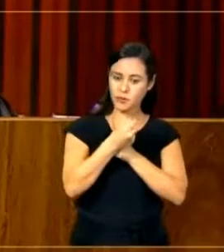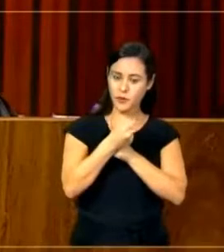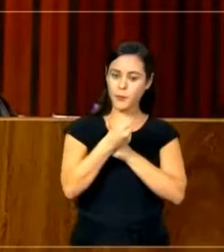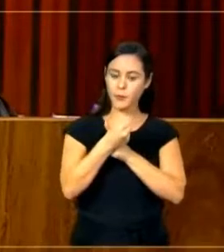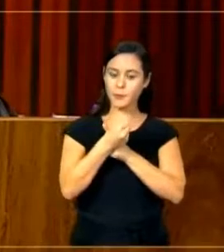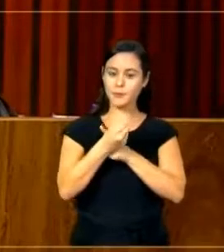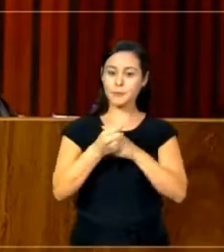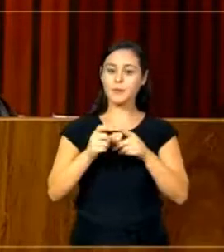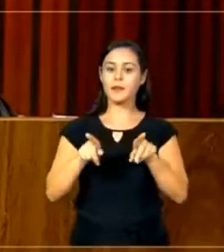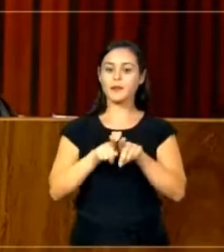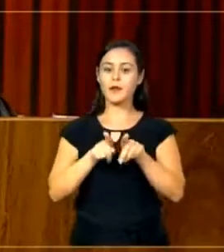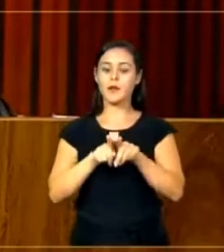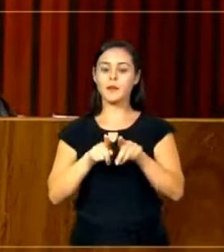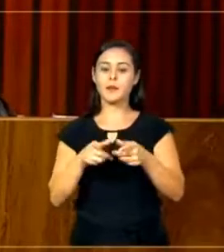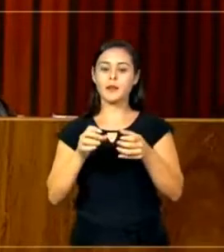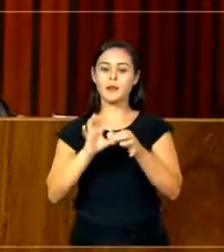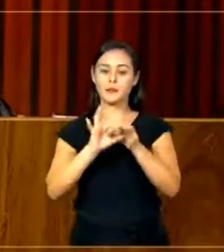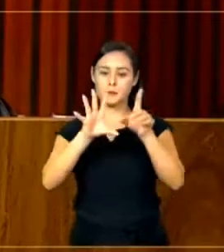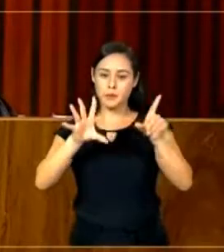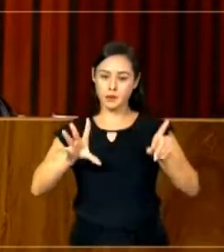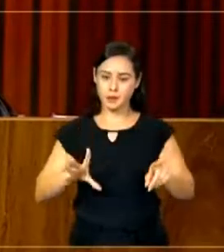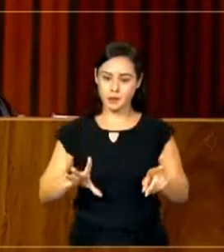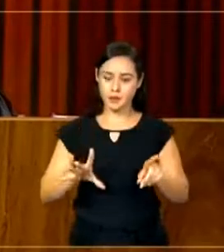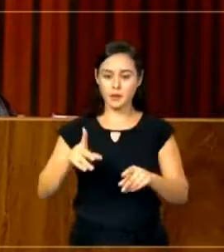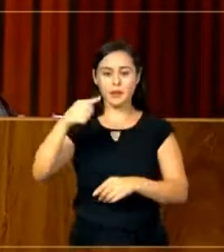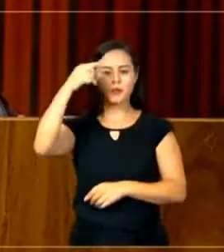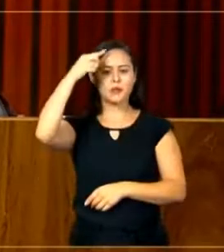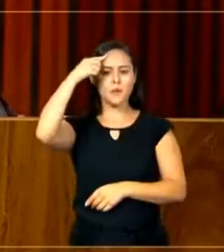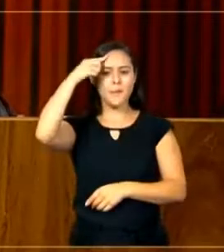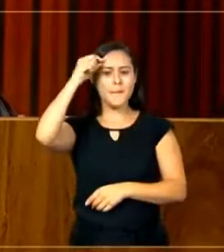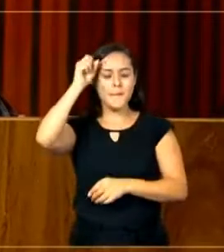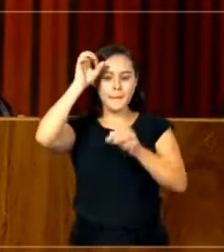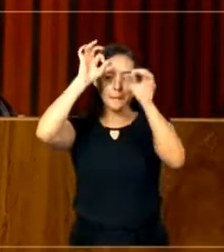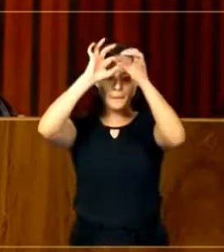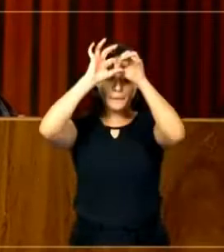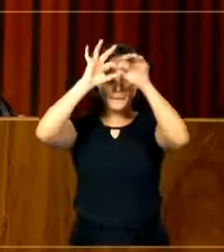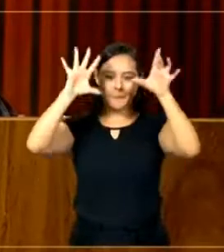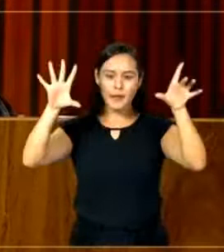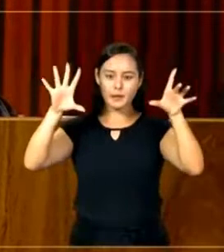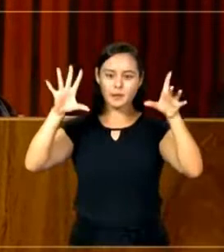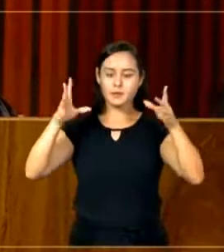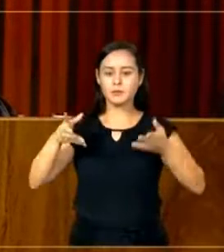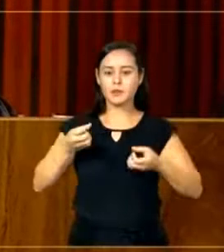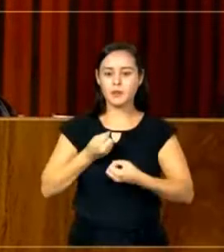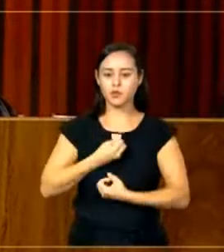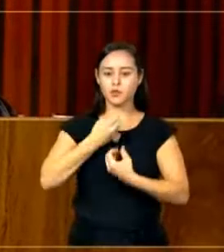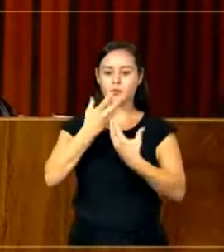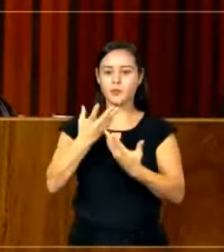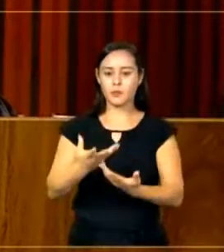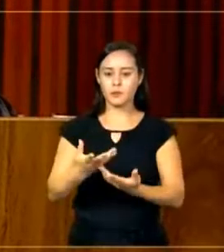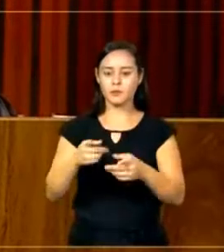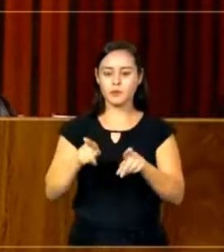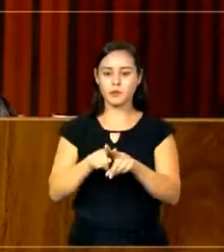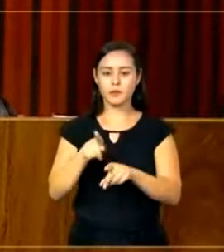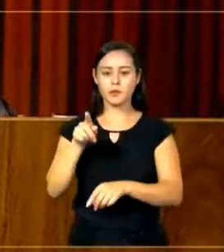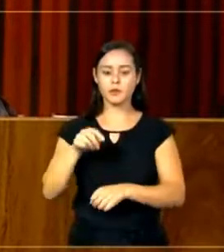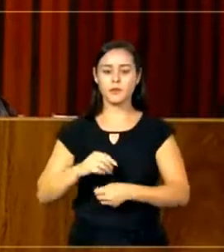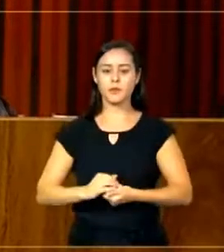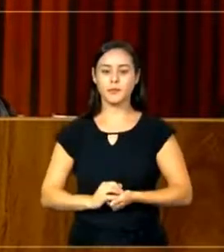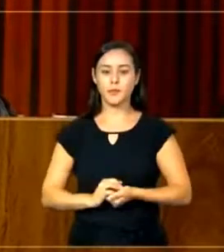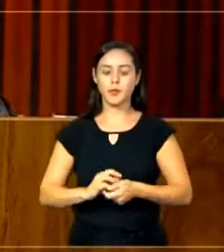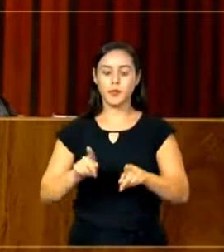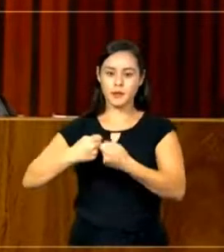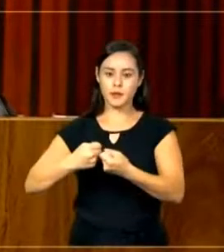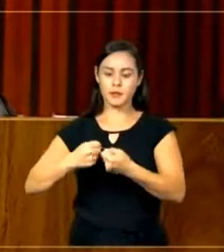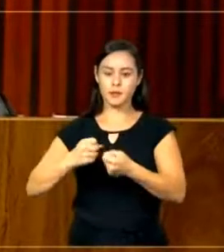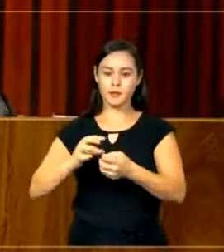de manifestação do pensamento, superdâneo, a liberdade de manifestação do pensamento e de